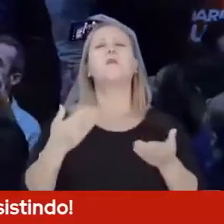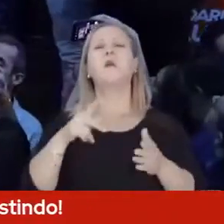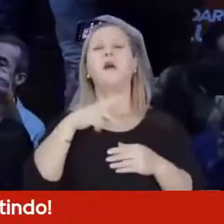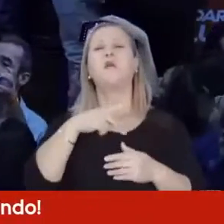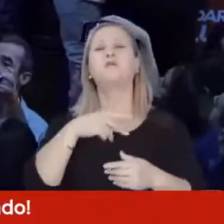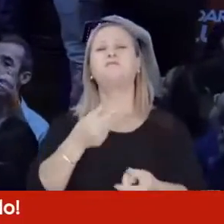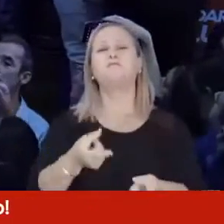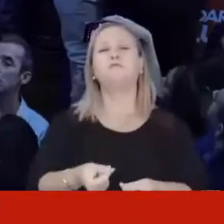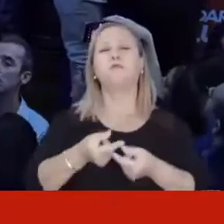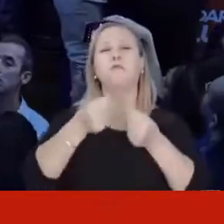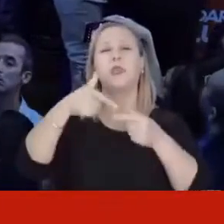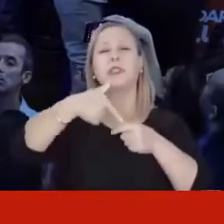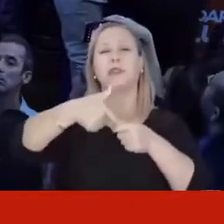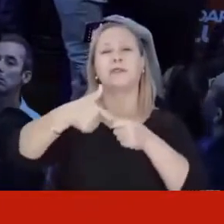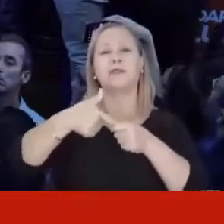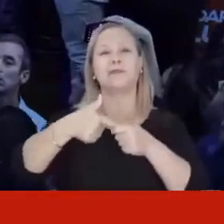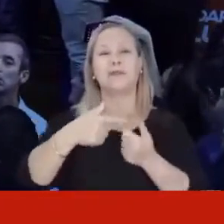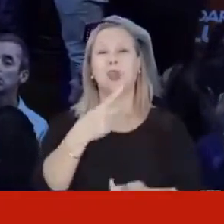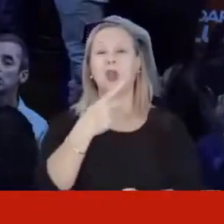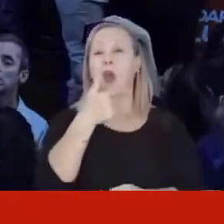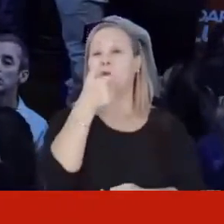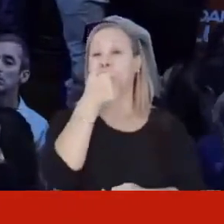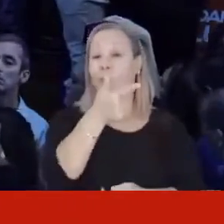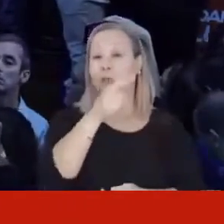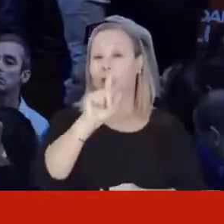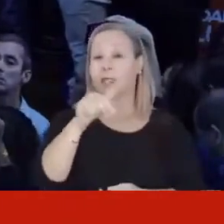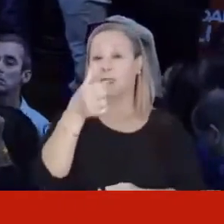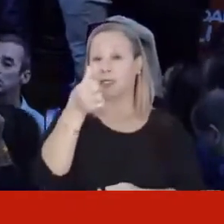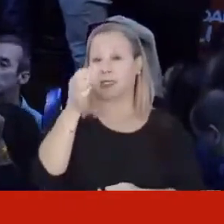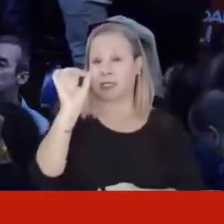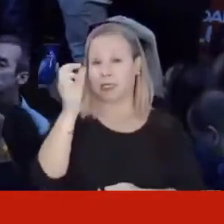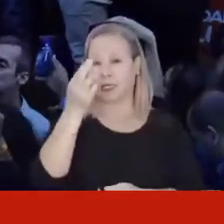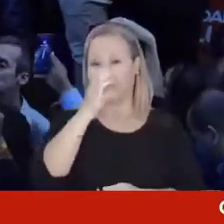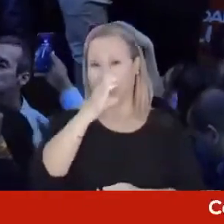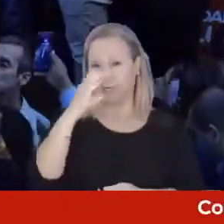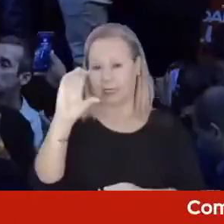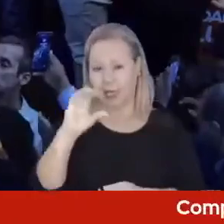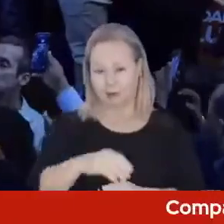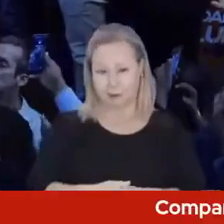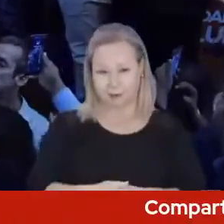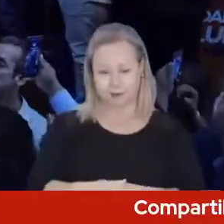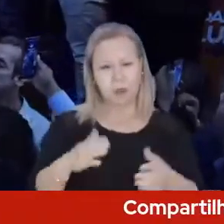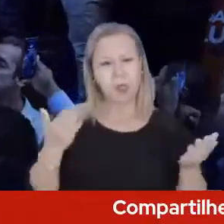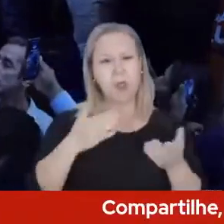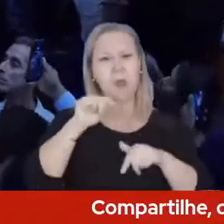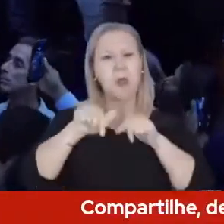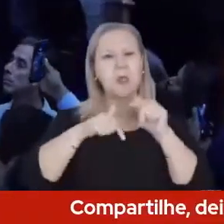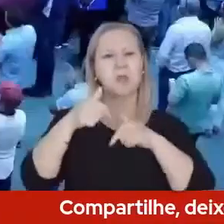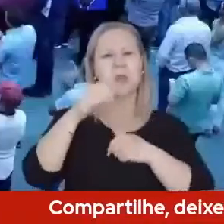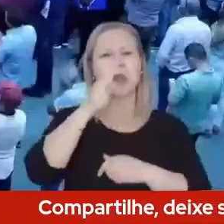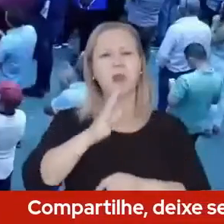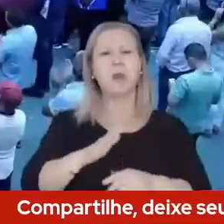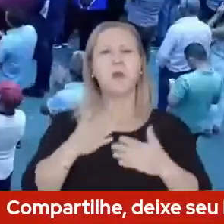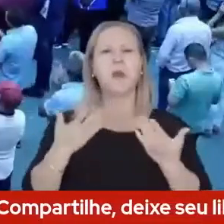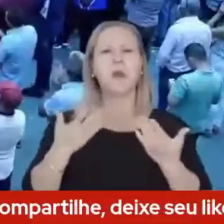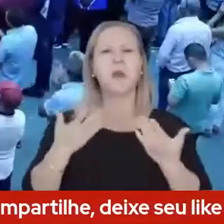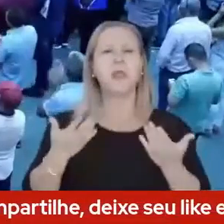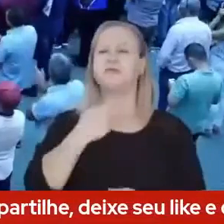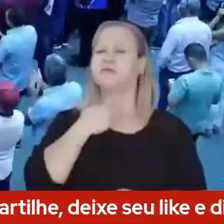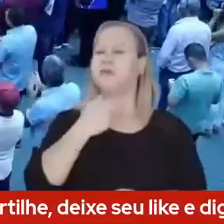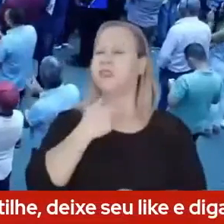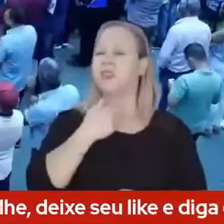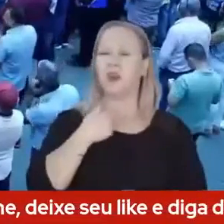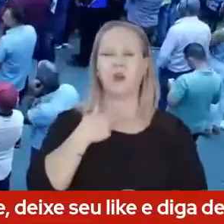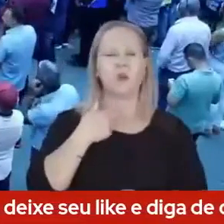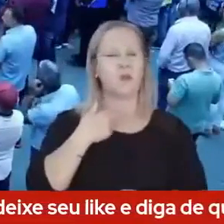Era R$ 2,60. Hoje, um trabalhador brasileiro não pode encher o tanque de